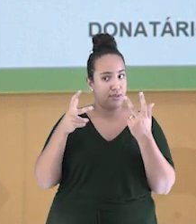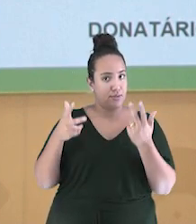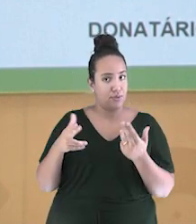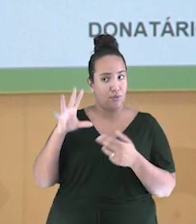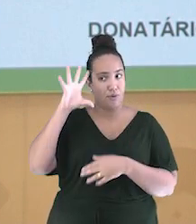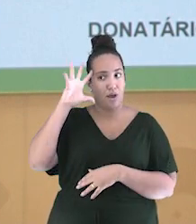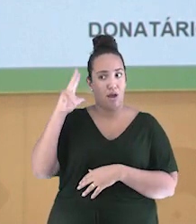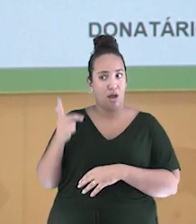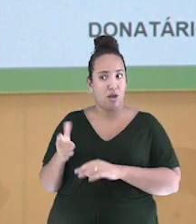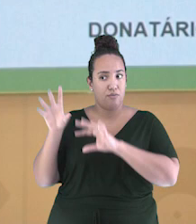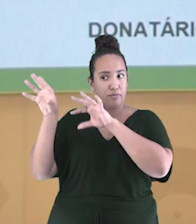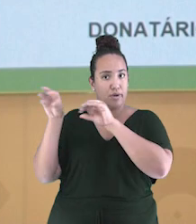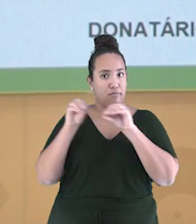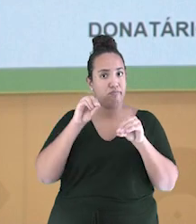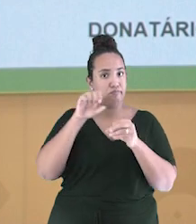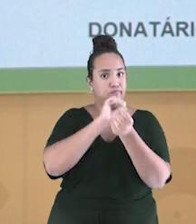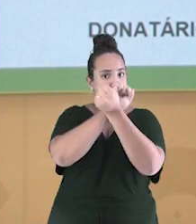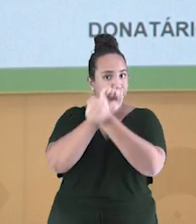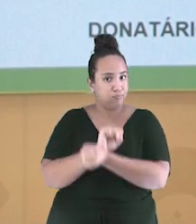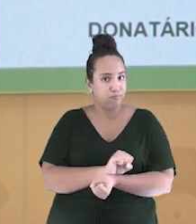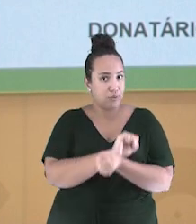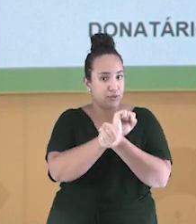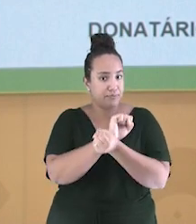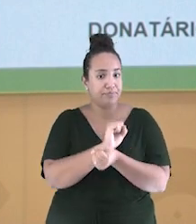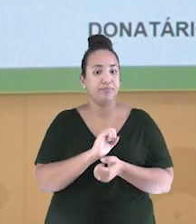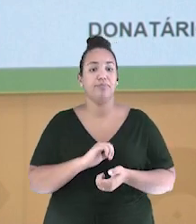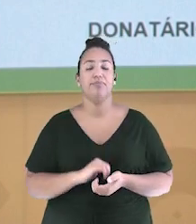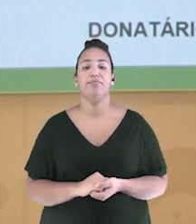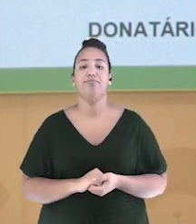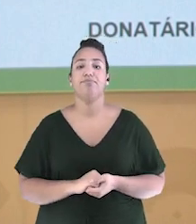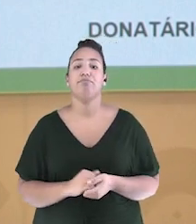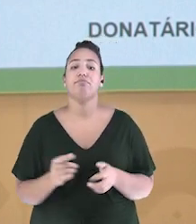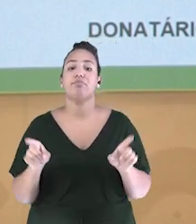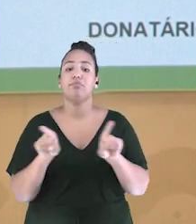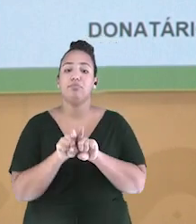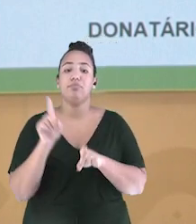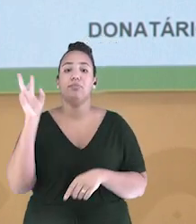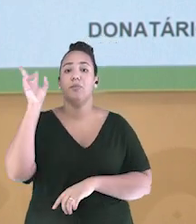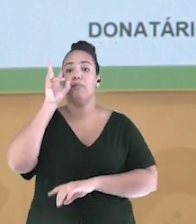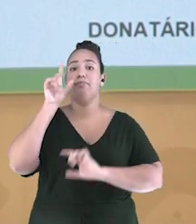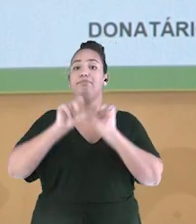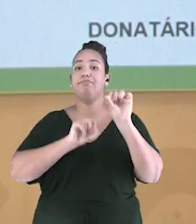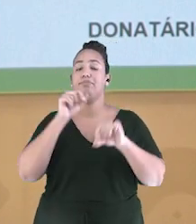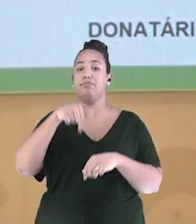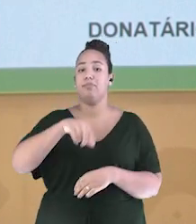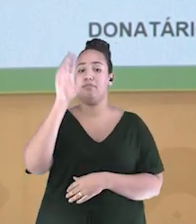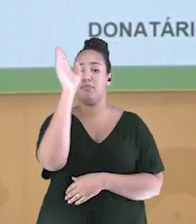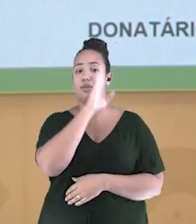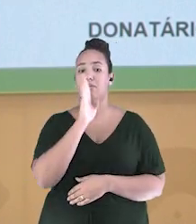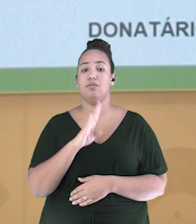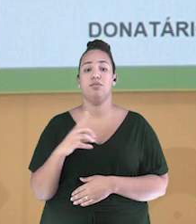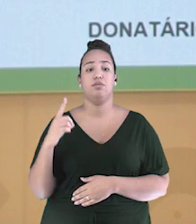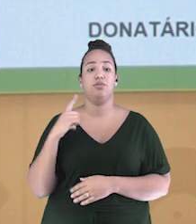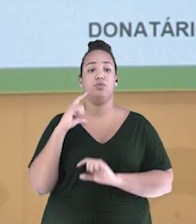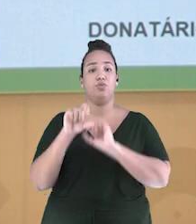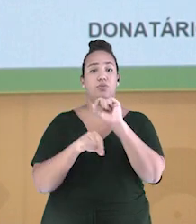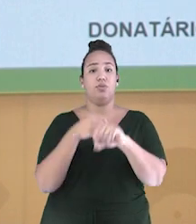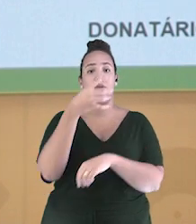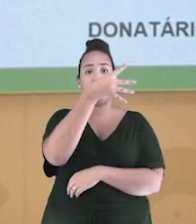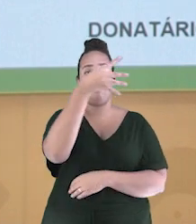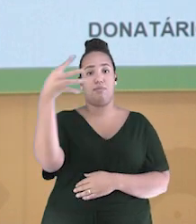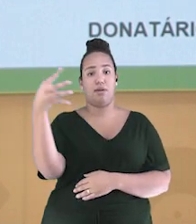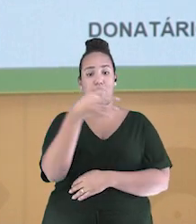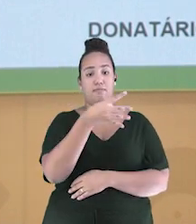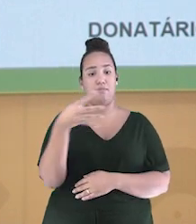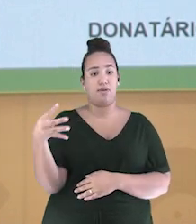vieram escravizados por eles, pelos portugueses. Lembrando que o nosso país foi dividido em